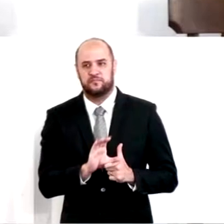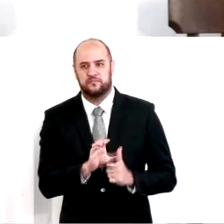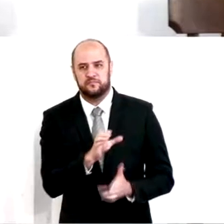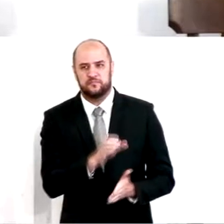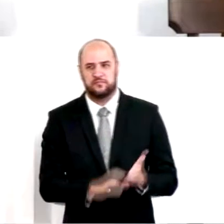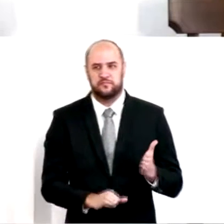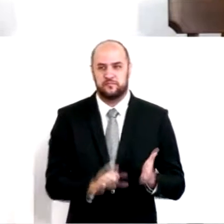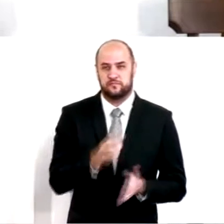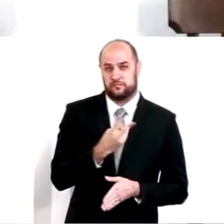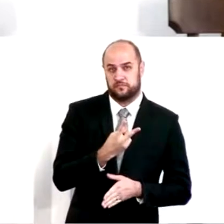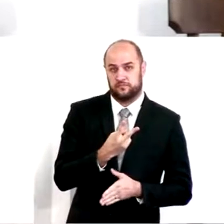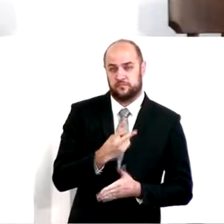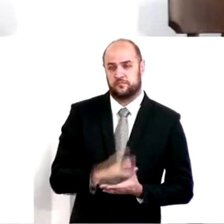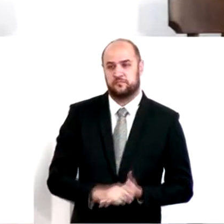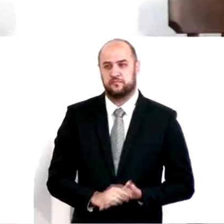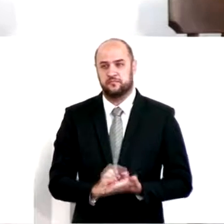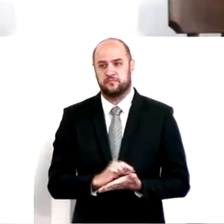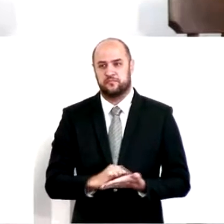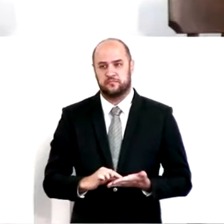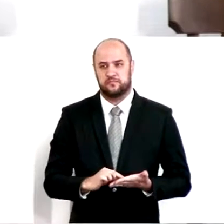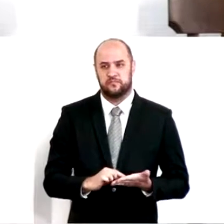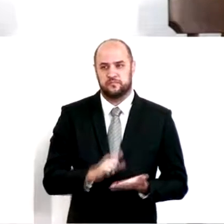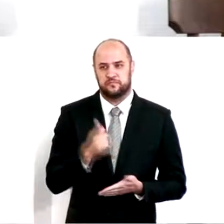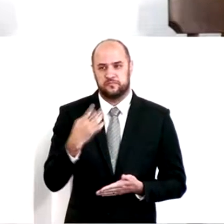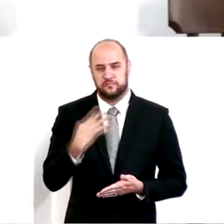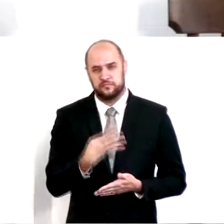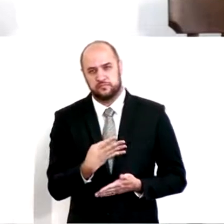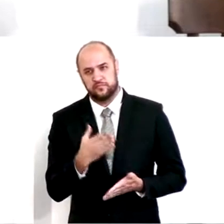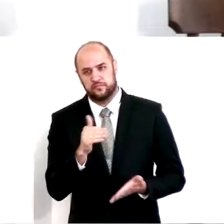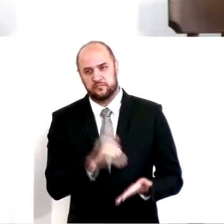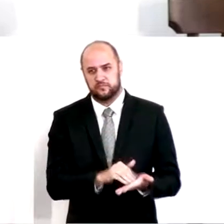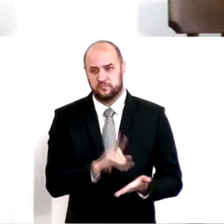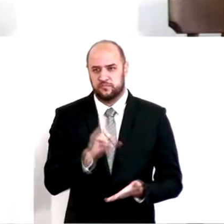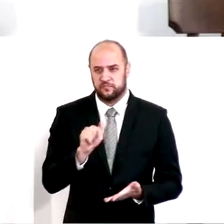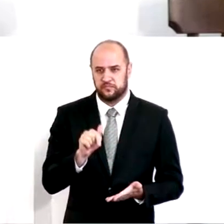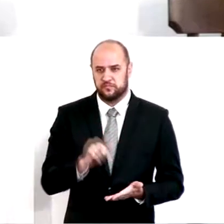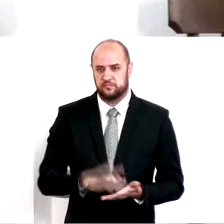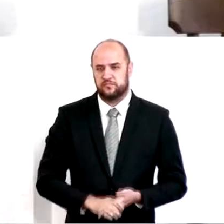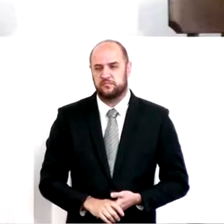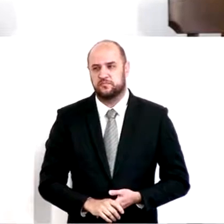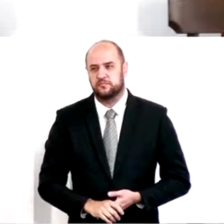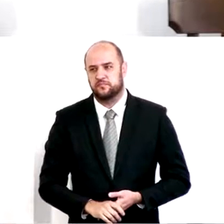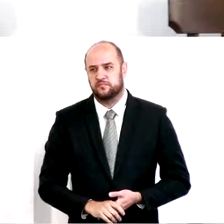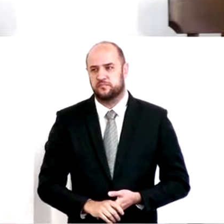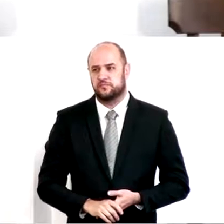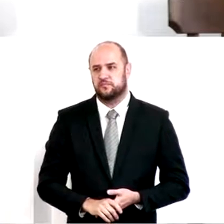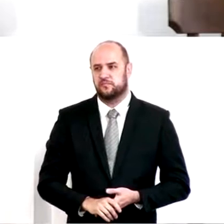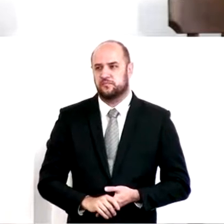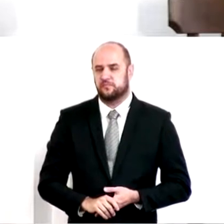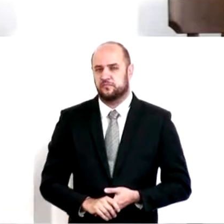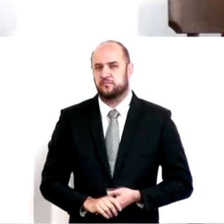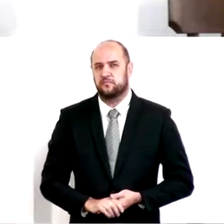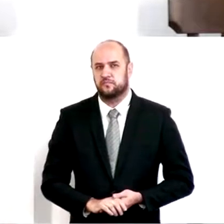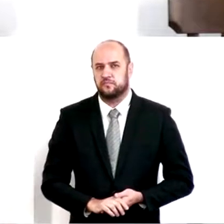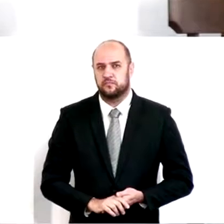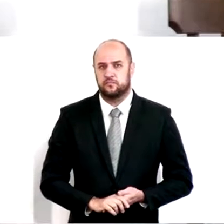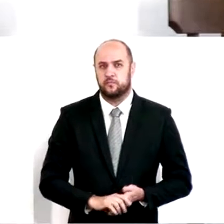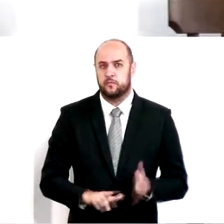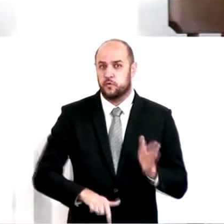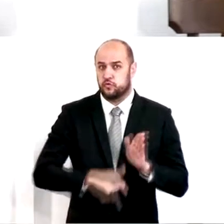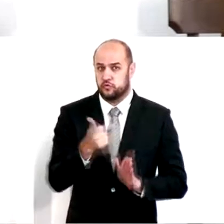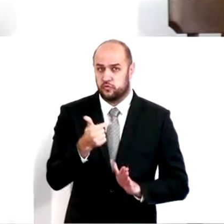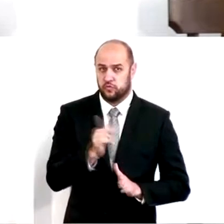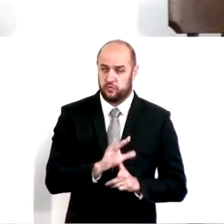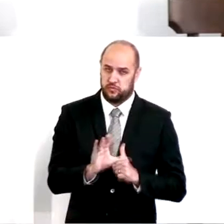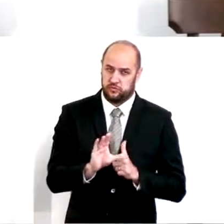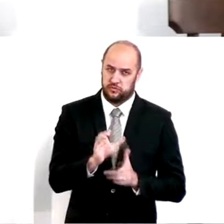capítulo 2, versículos 14 a 17, por favor. Segundo aos Coríntios,